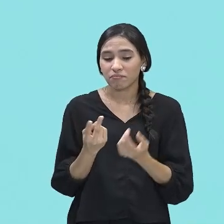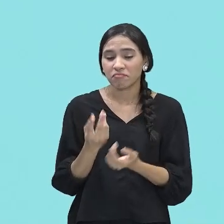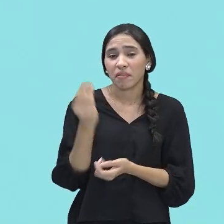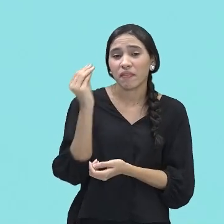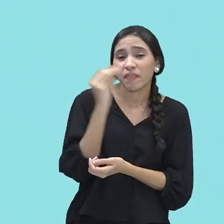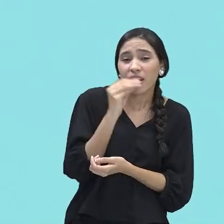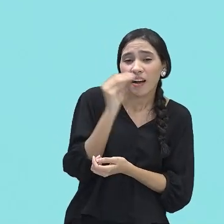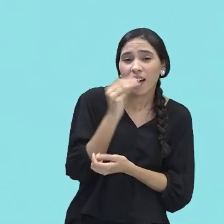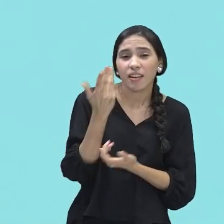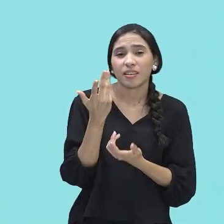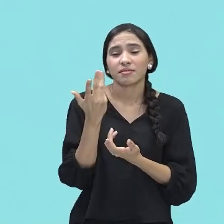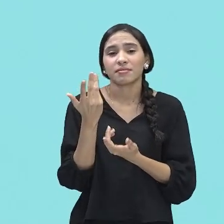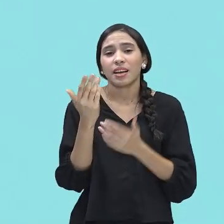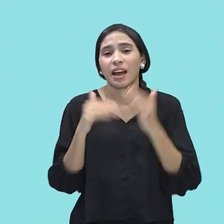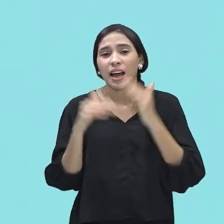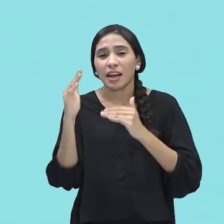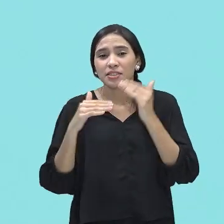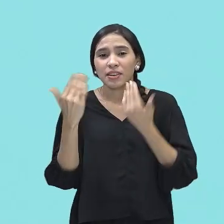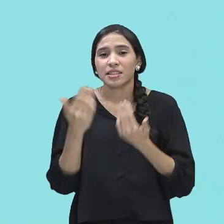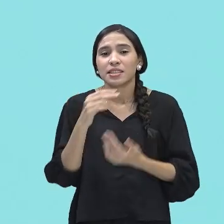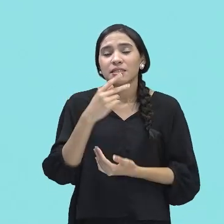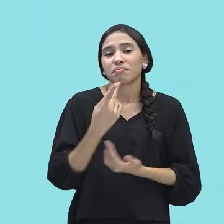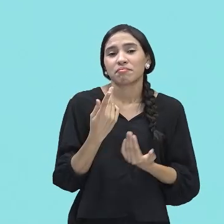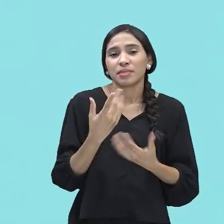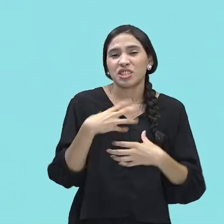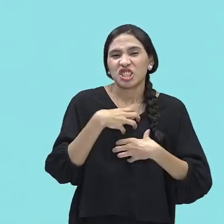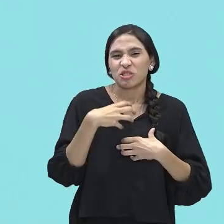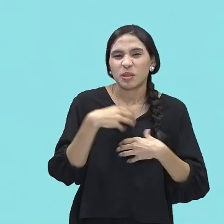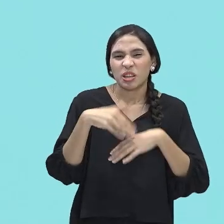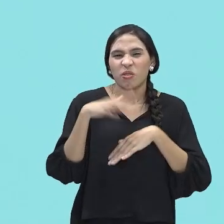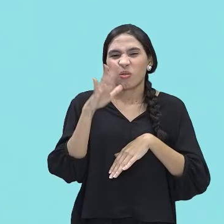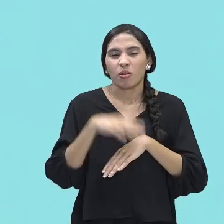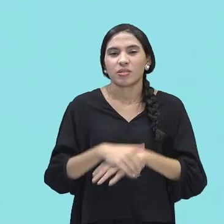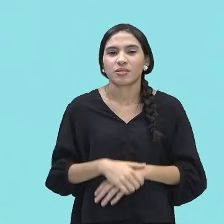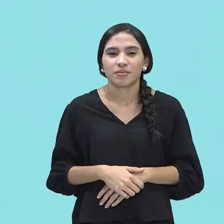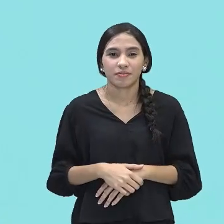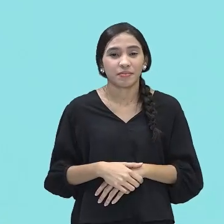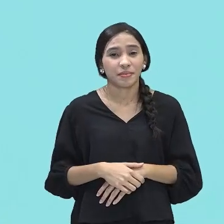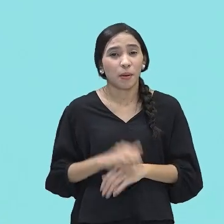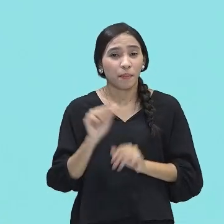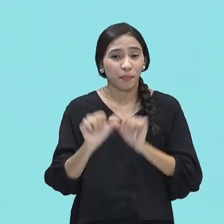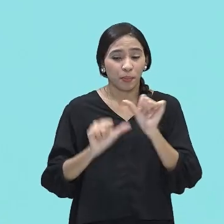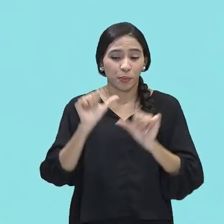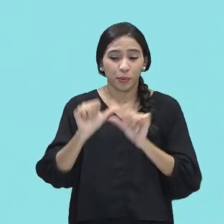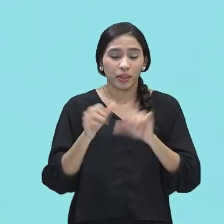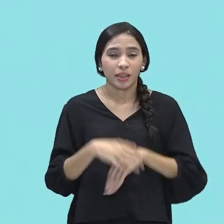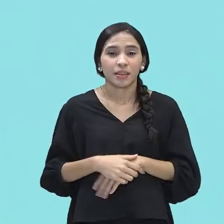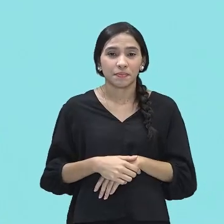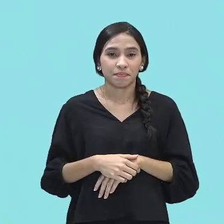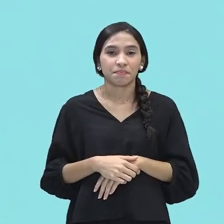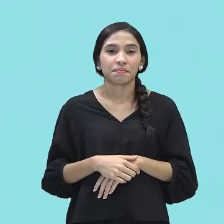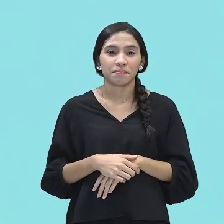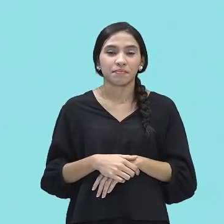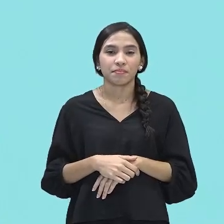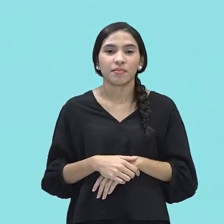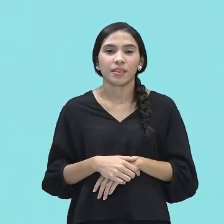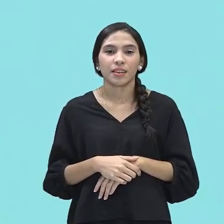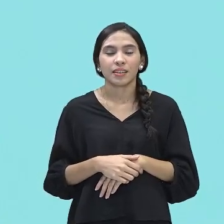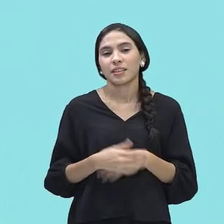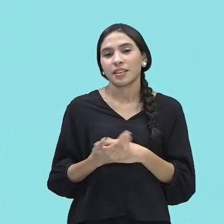frágil e até mesmo às vezes piega, né? E aí, para tirar essa imagem, ela decidiu se apresentar na